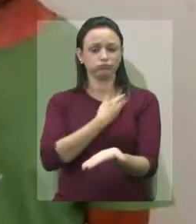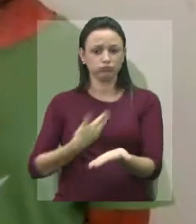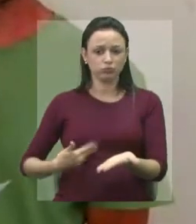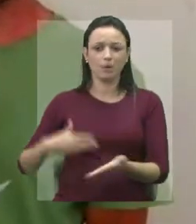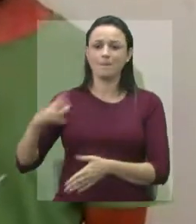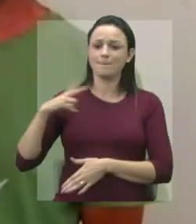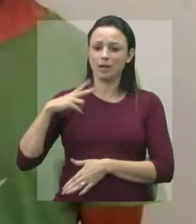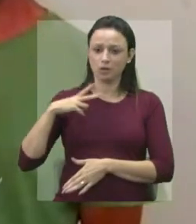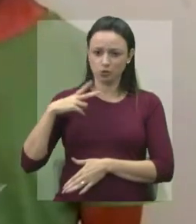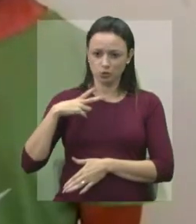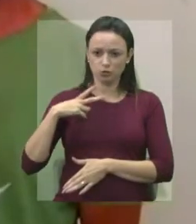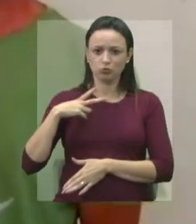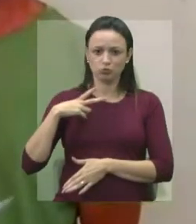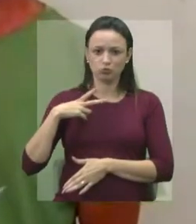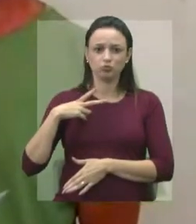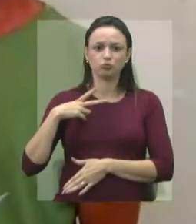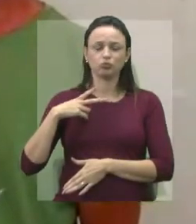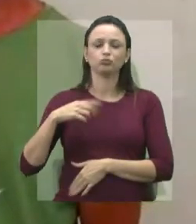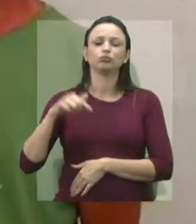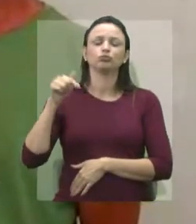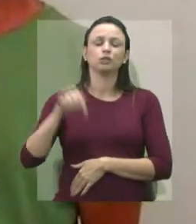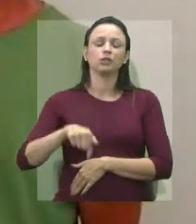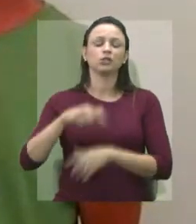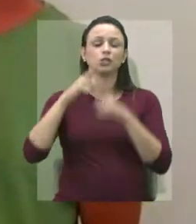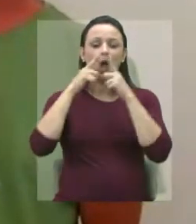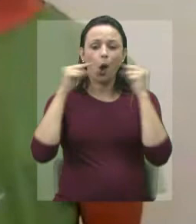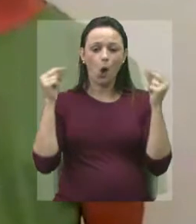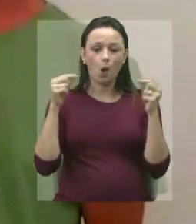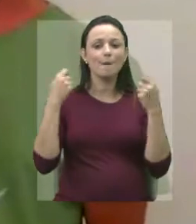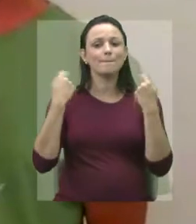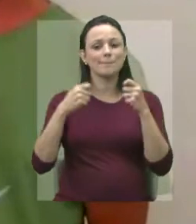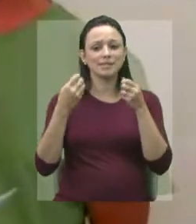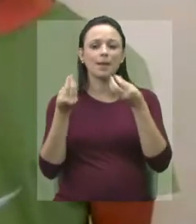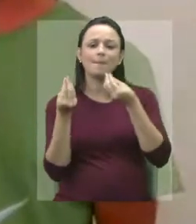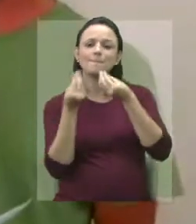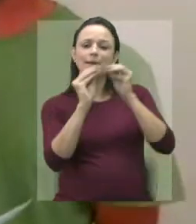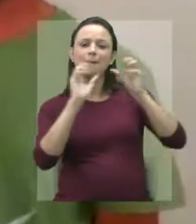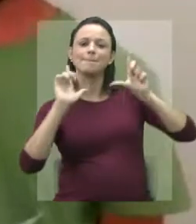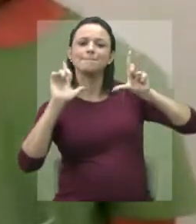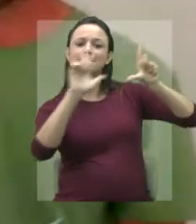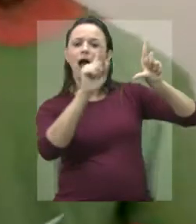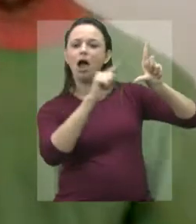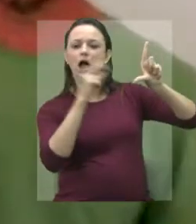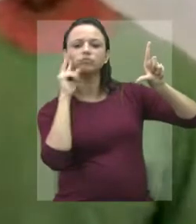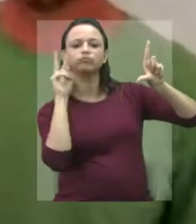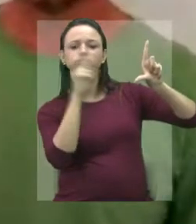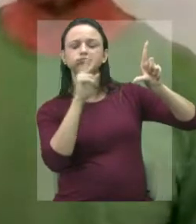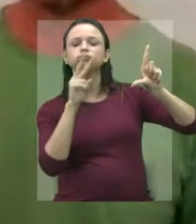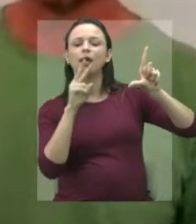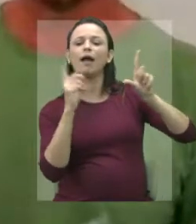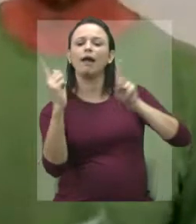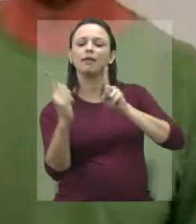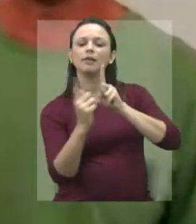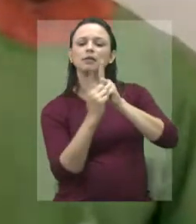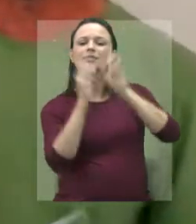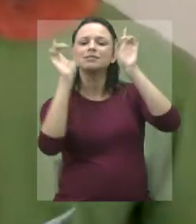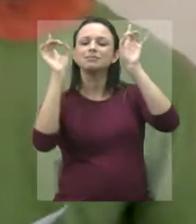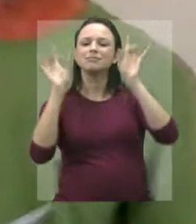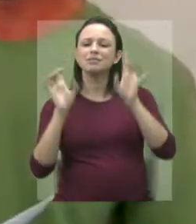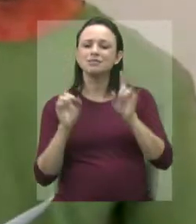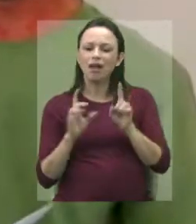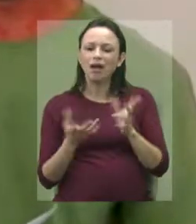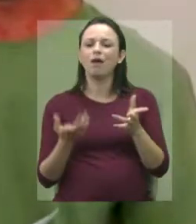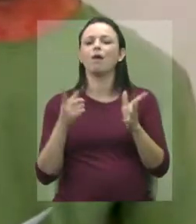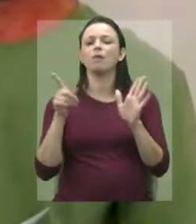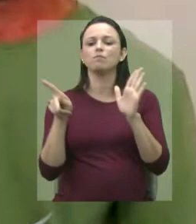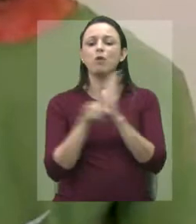privados, localizados no município de Jaú, a inserirem nas placas de atendimento prioritário o símbolo